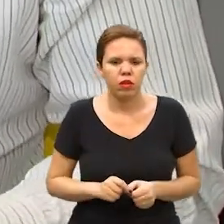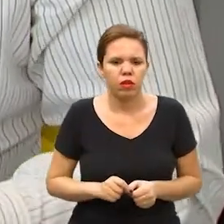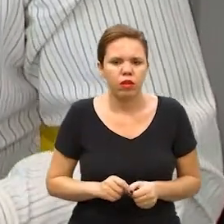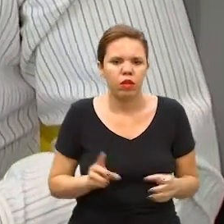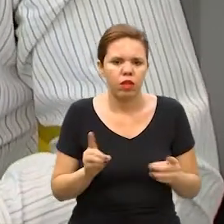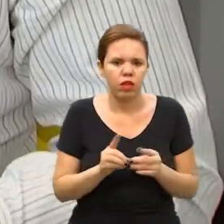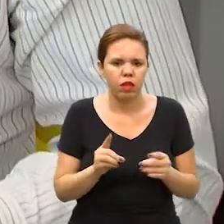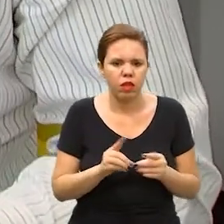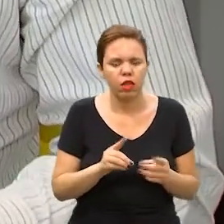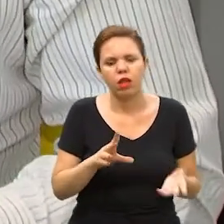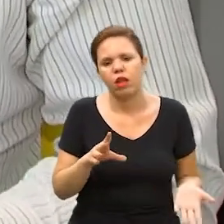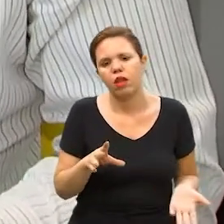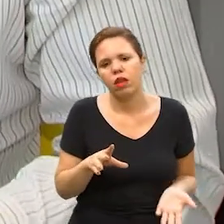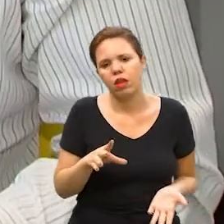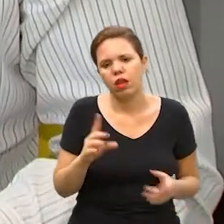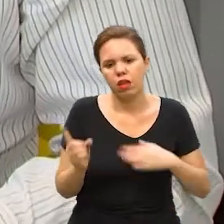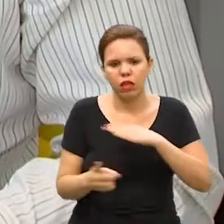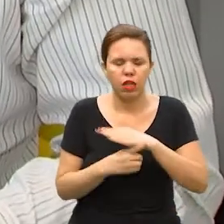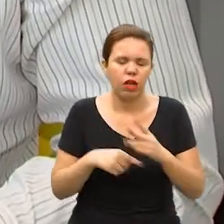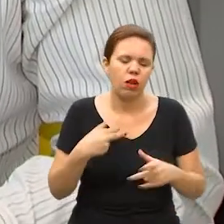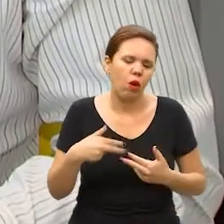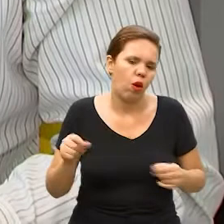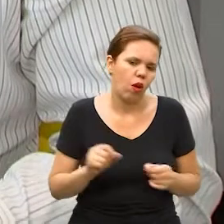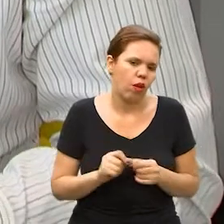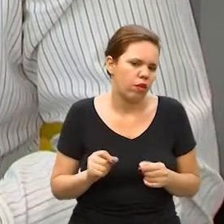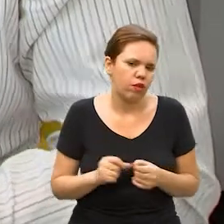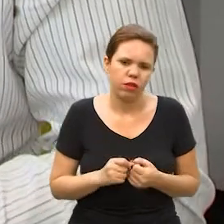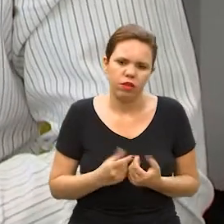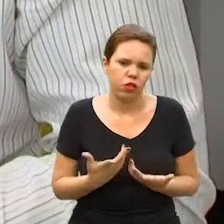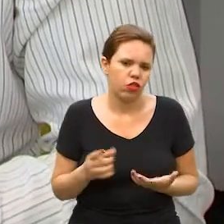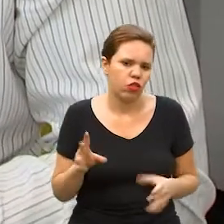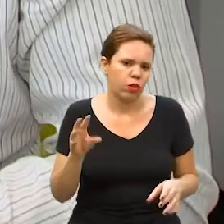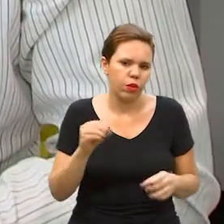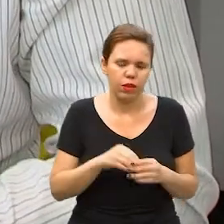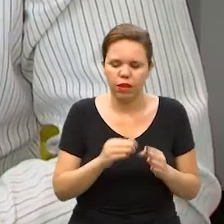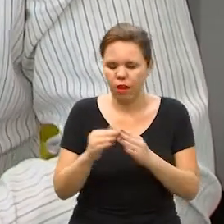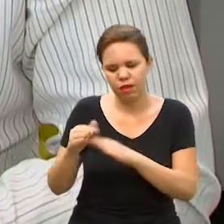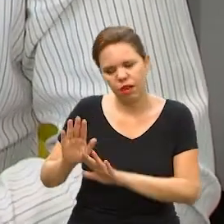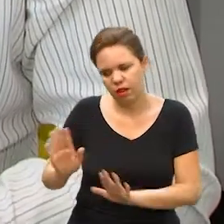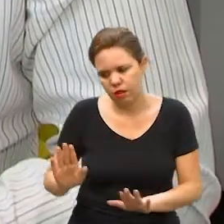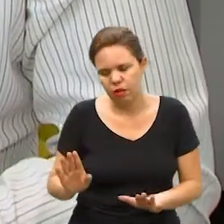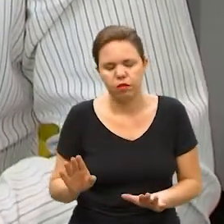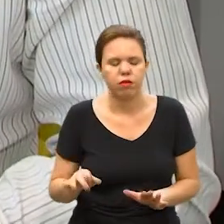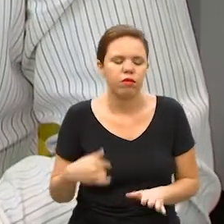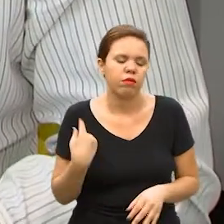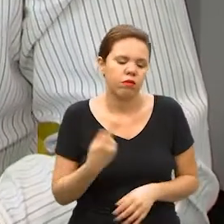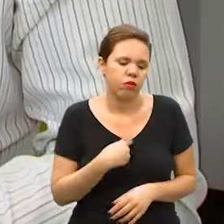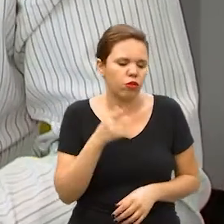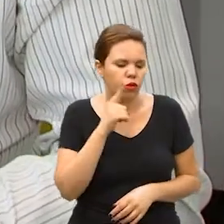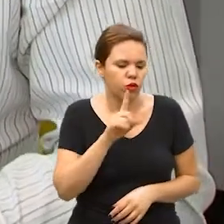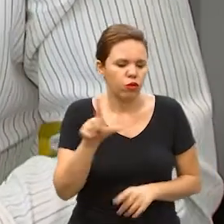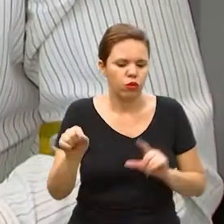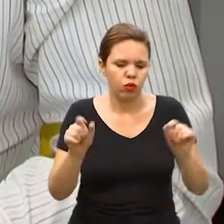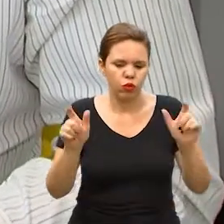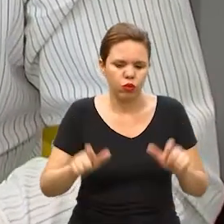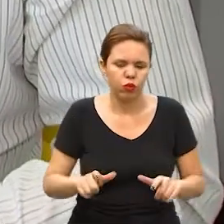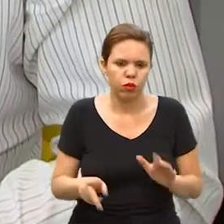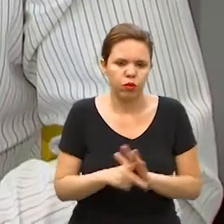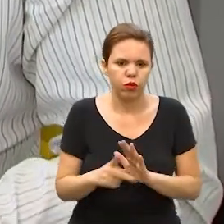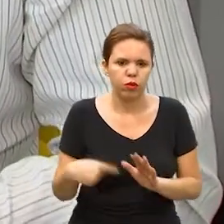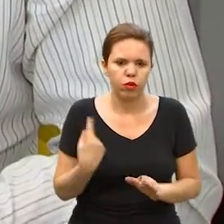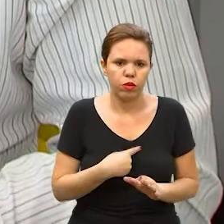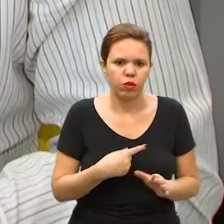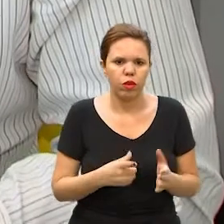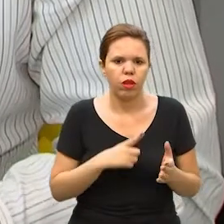atender cliente e a coisa começou a não ser mais sustentável fazer daquela forma. Então, ao escolher um lugar para se montar